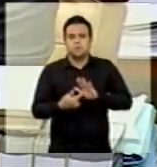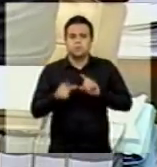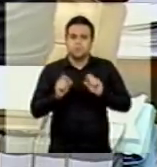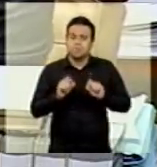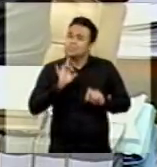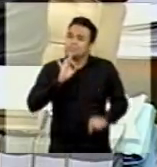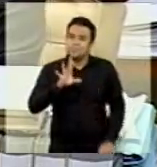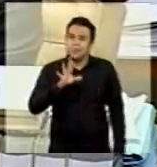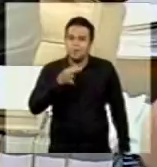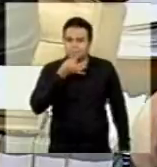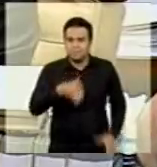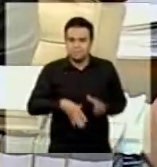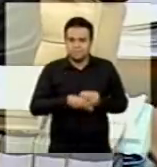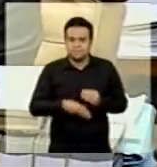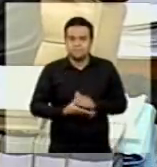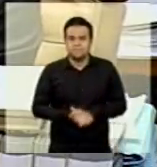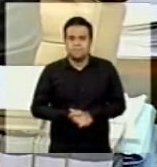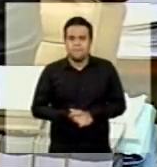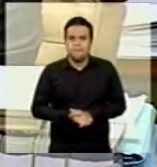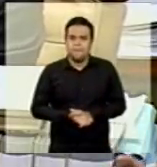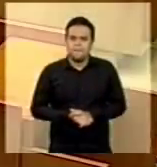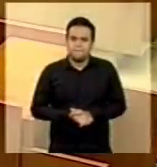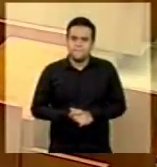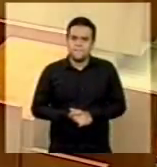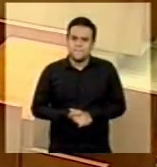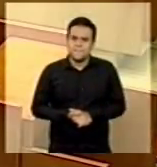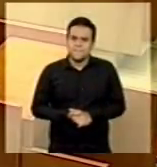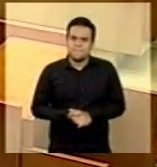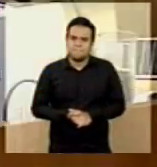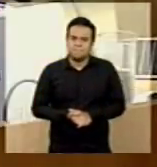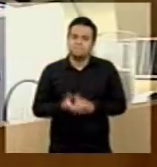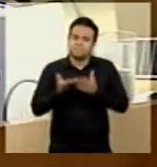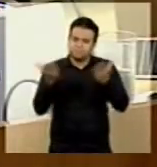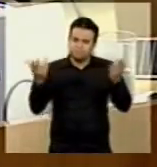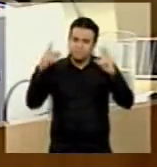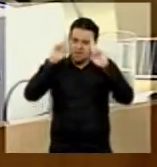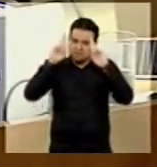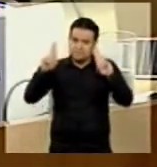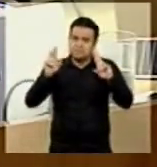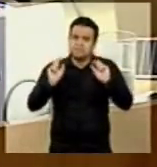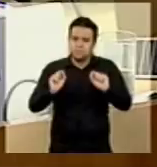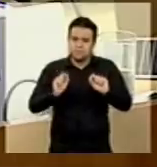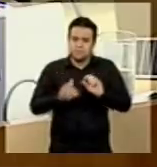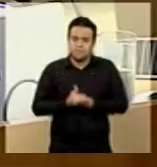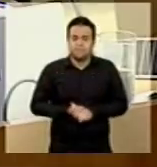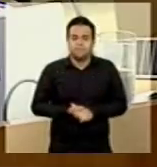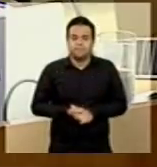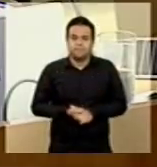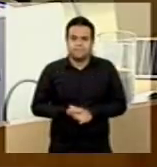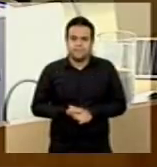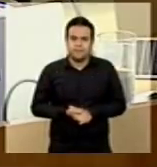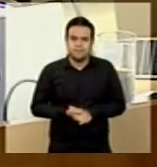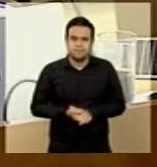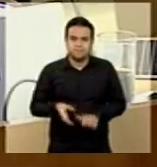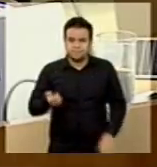apenas só para eu concluir, me desculpe. Pois não. E ainda respeitando a posição divergente dos colegas, Nos casos da 13ª Vara